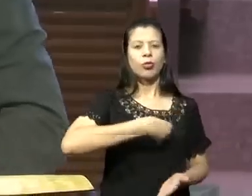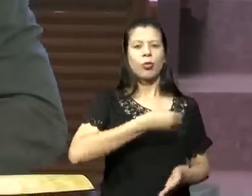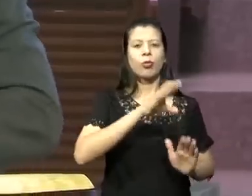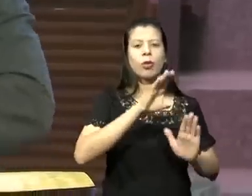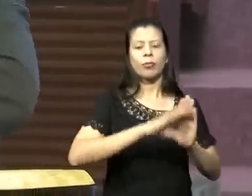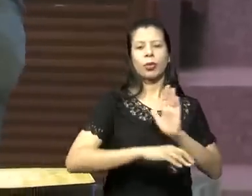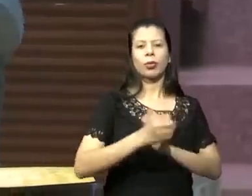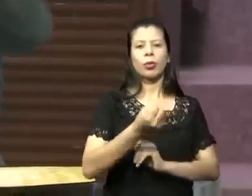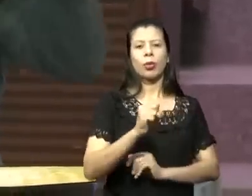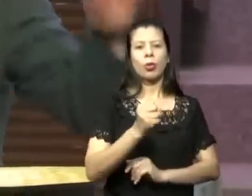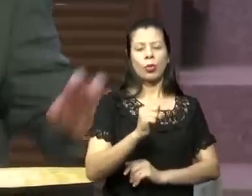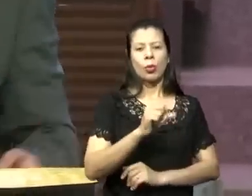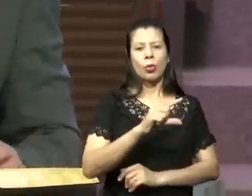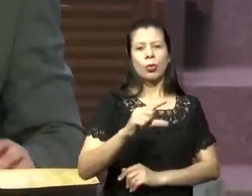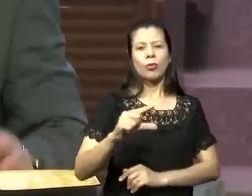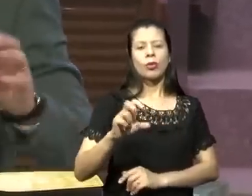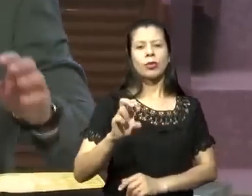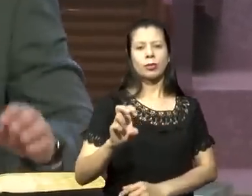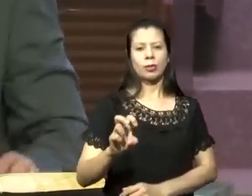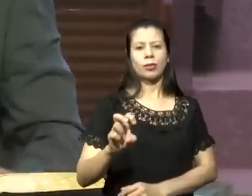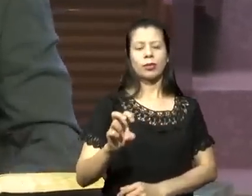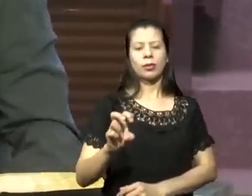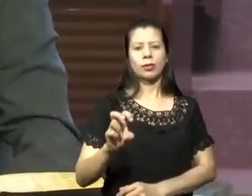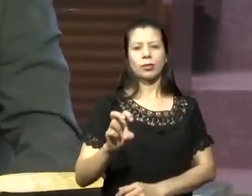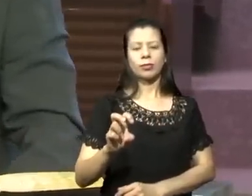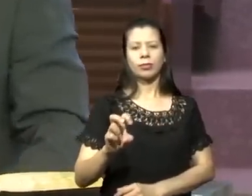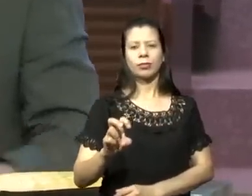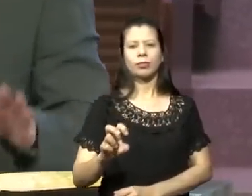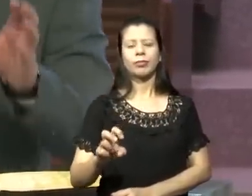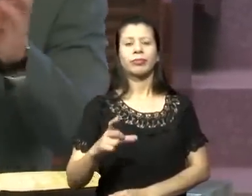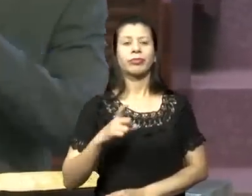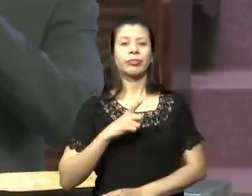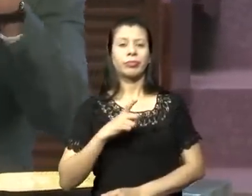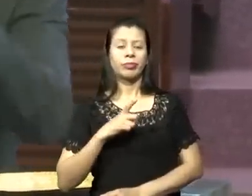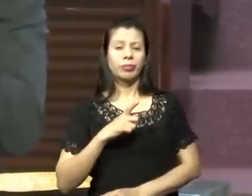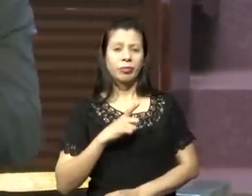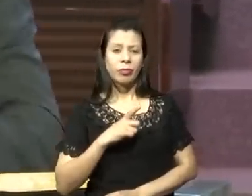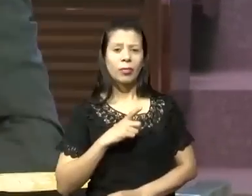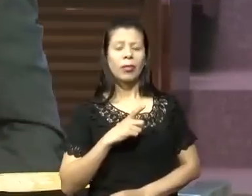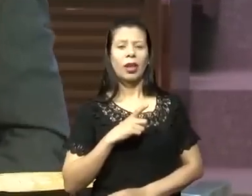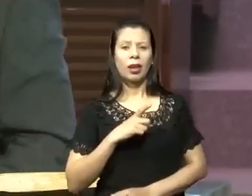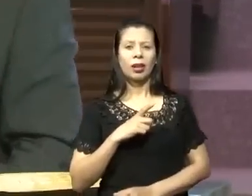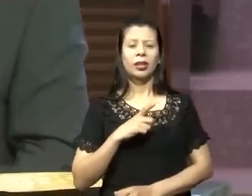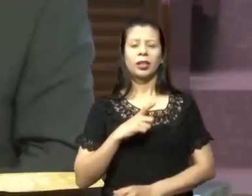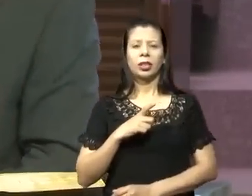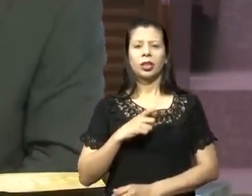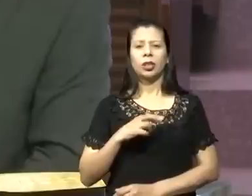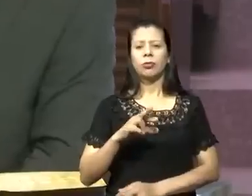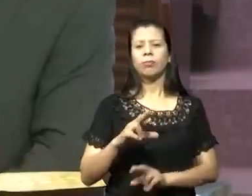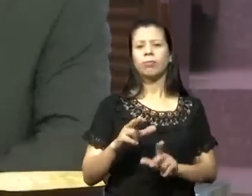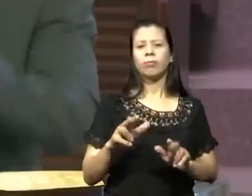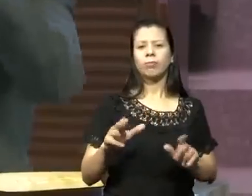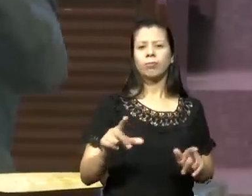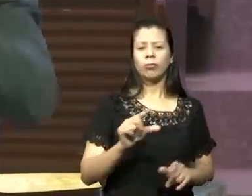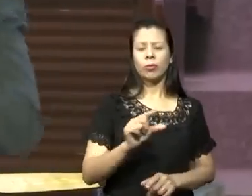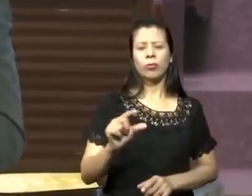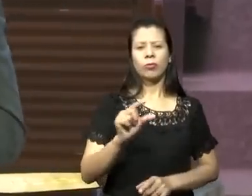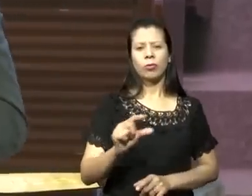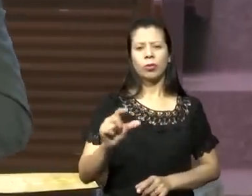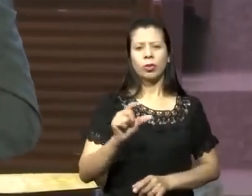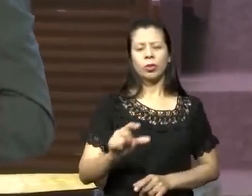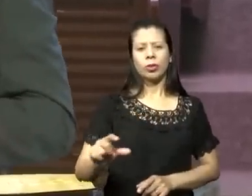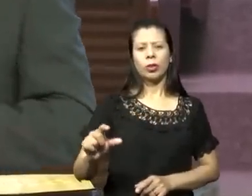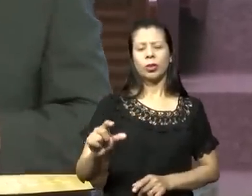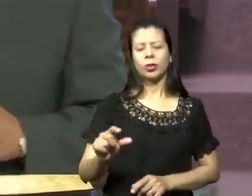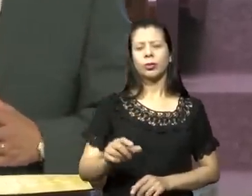nós vamos estudar todo esse capítulo Tem 59 Versículos Então nós vamos saltear alguns Versículos mas antes deixa eu te falar uma